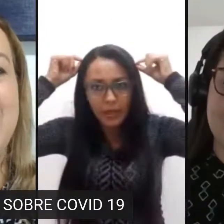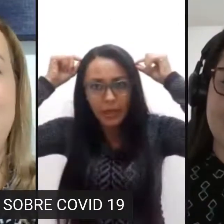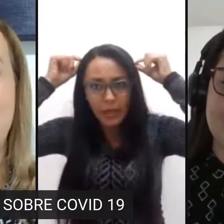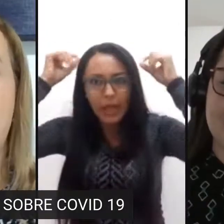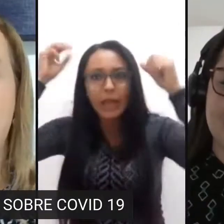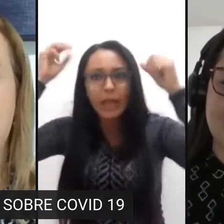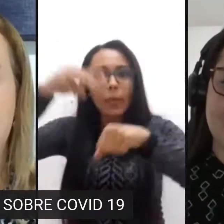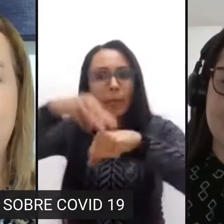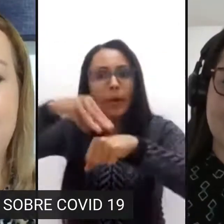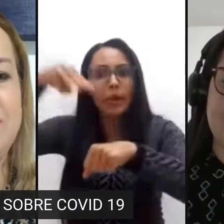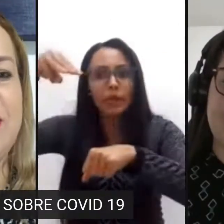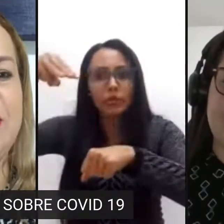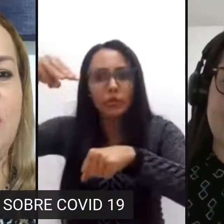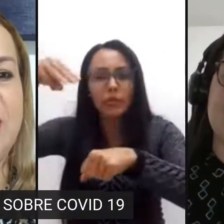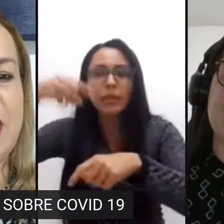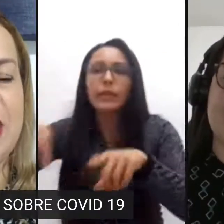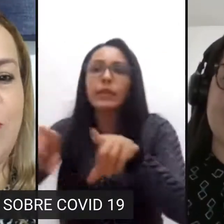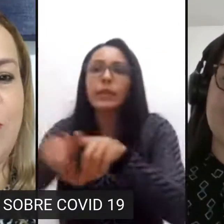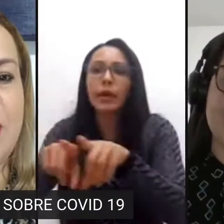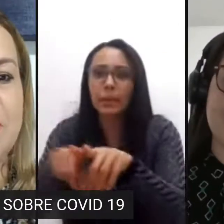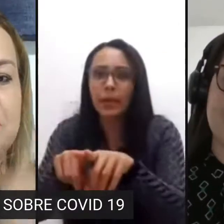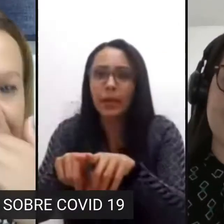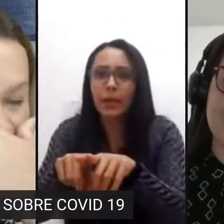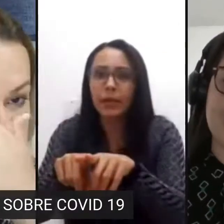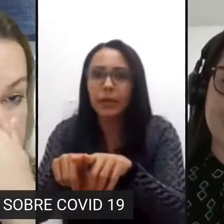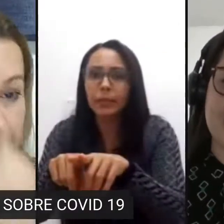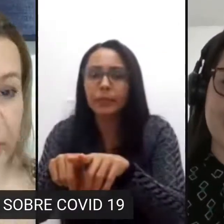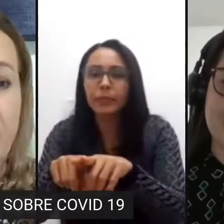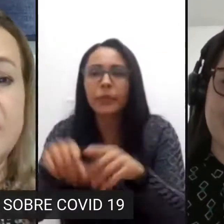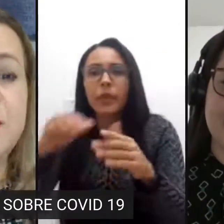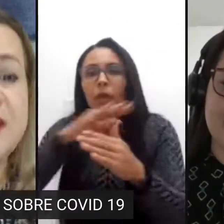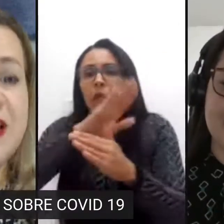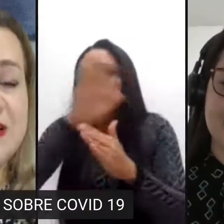né? Também tem toda aí uma